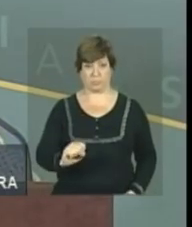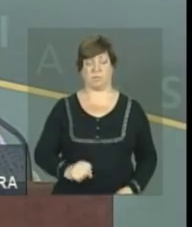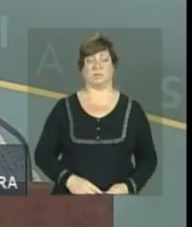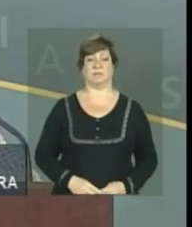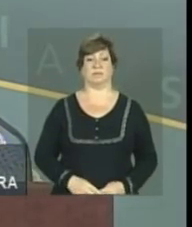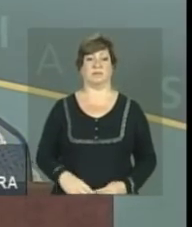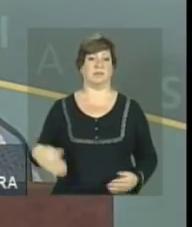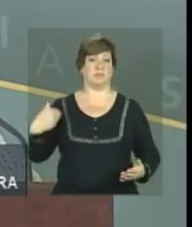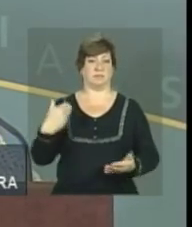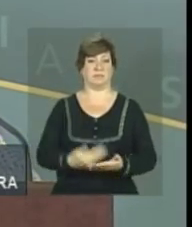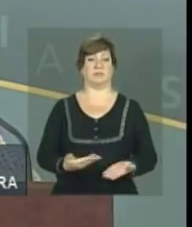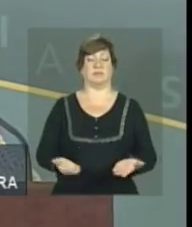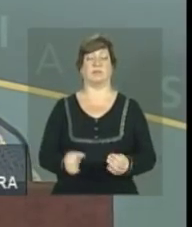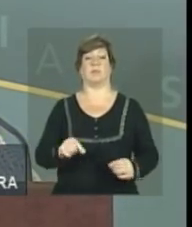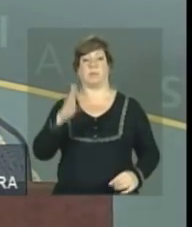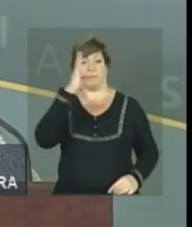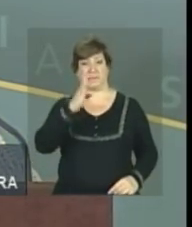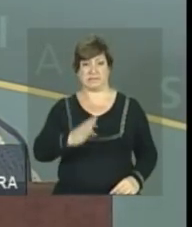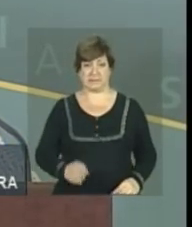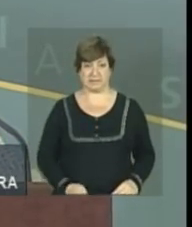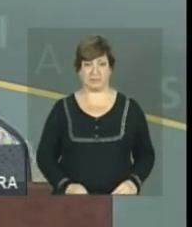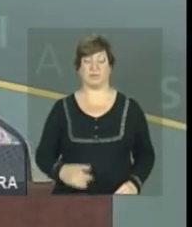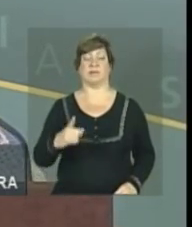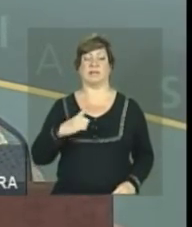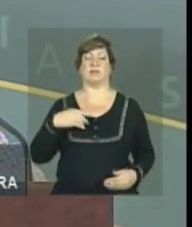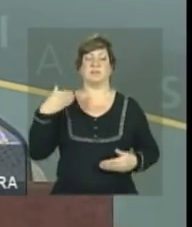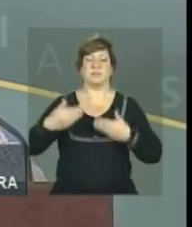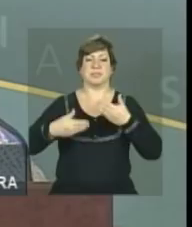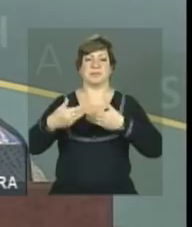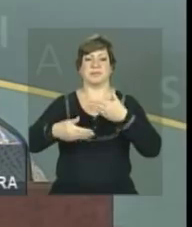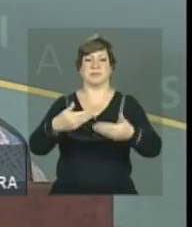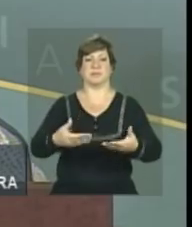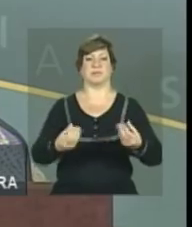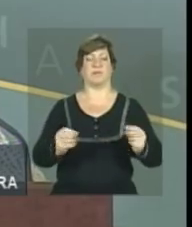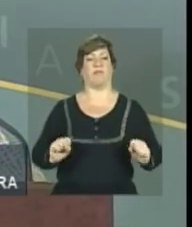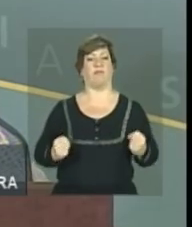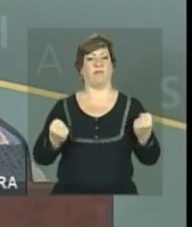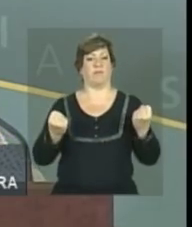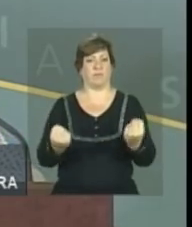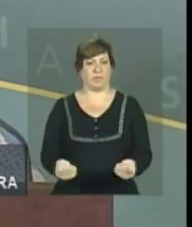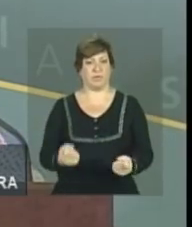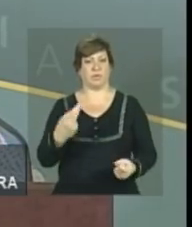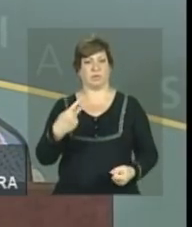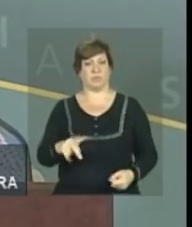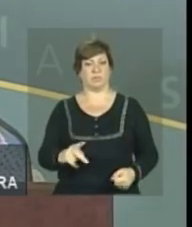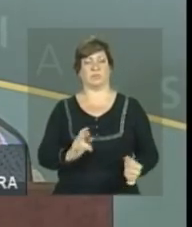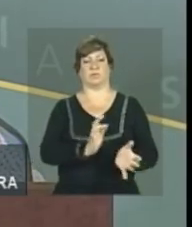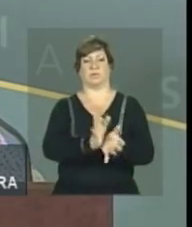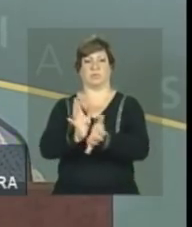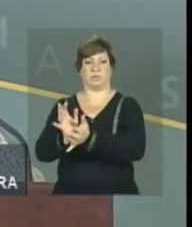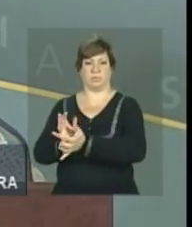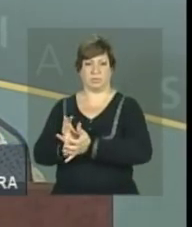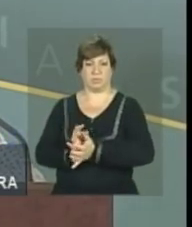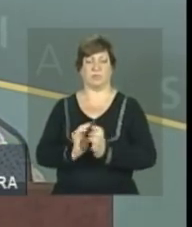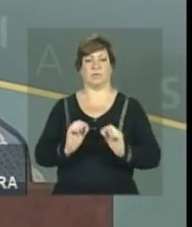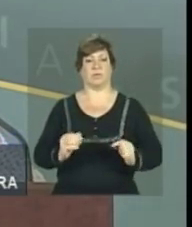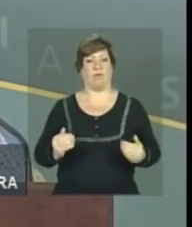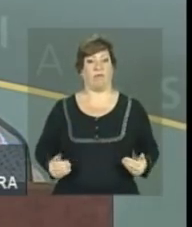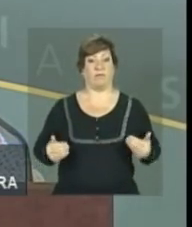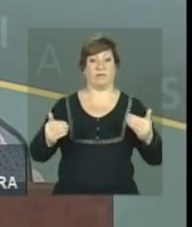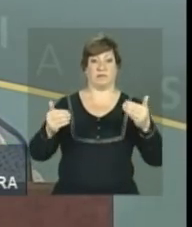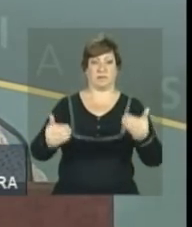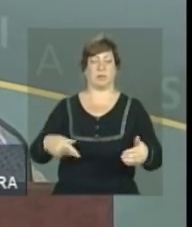1988, o Brasil vem sistematicamente fortalecendo suas instituições,